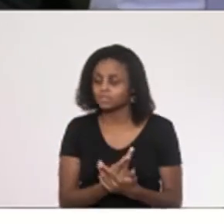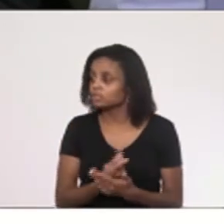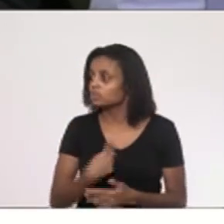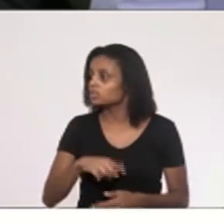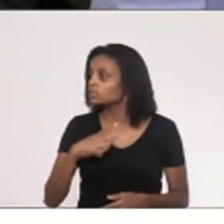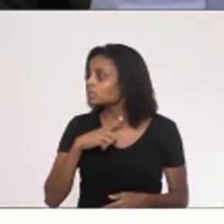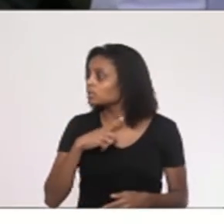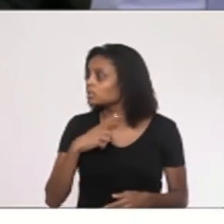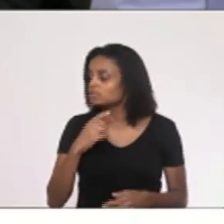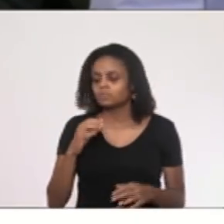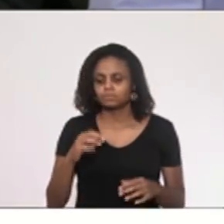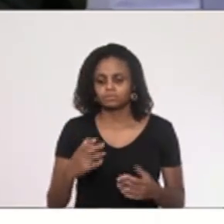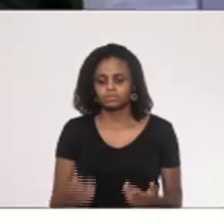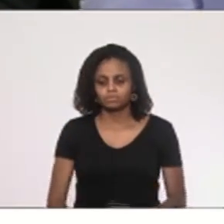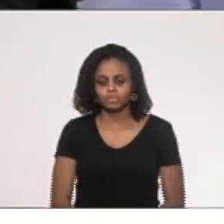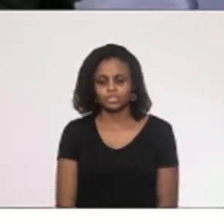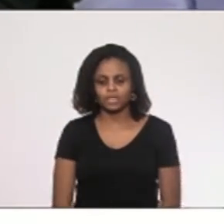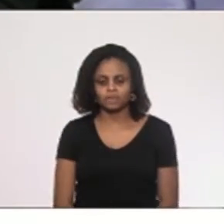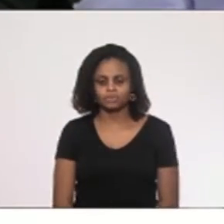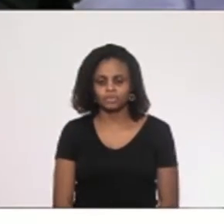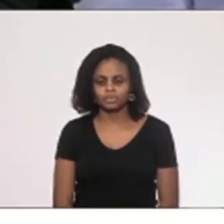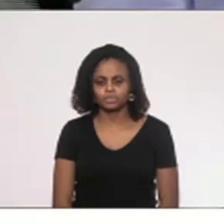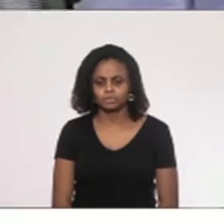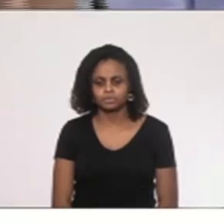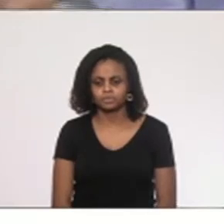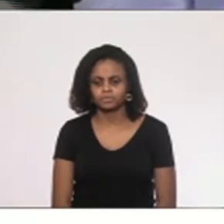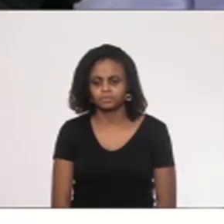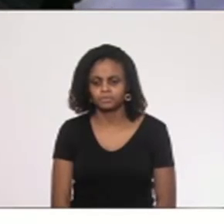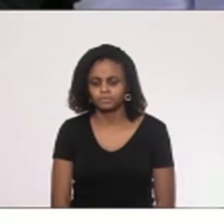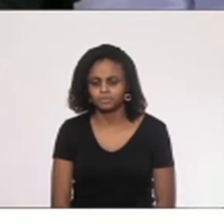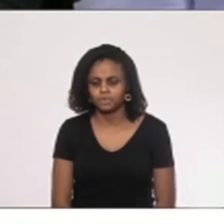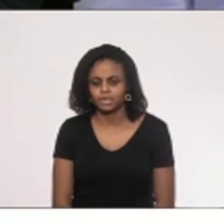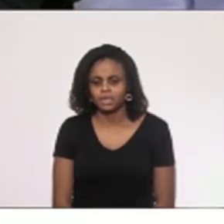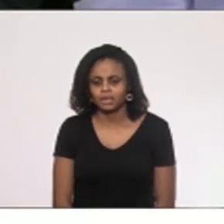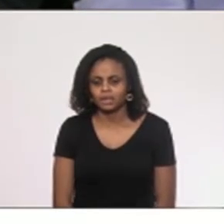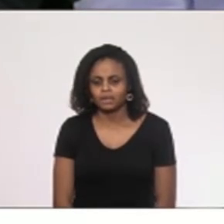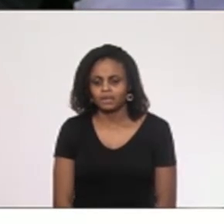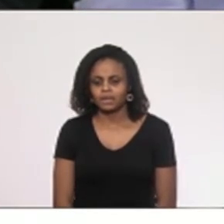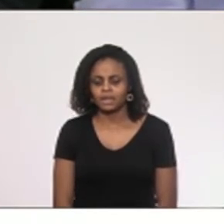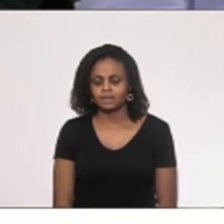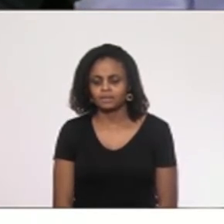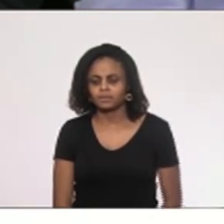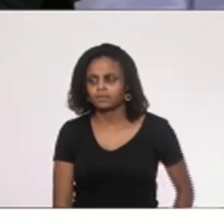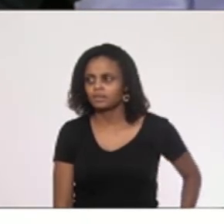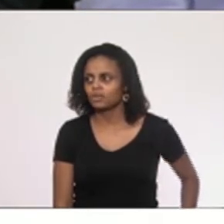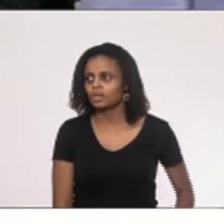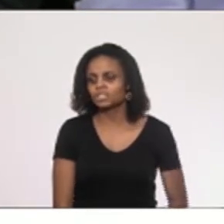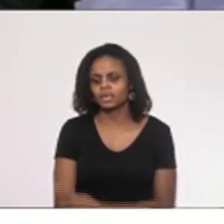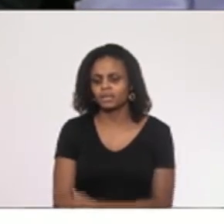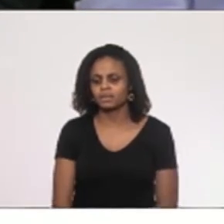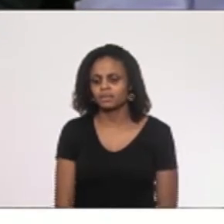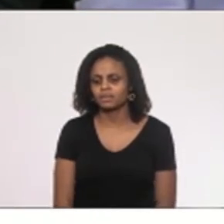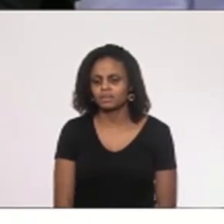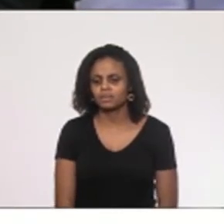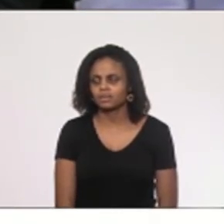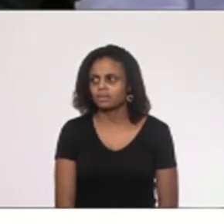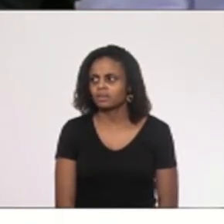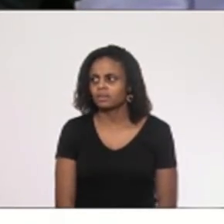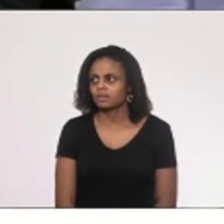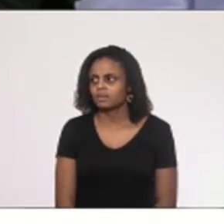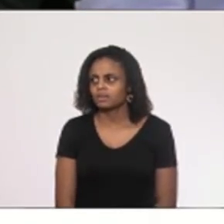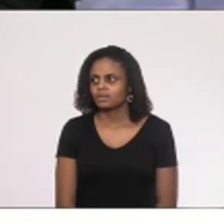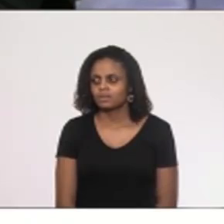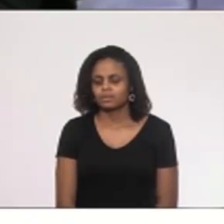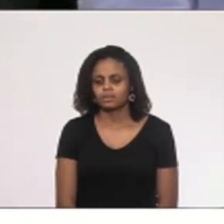uma saída para que as outras classes que precisam também receber pelo menos alguma parte. Nós não queremos isso.